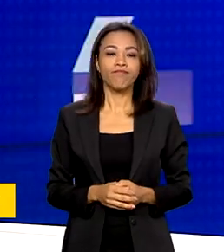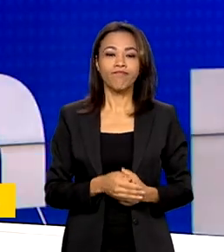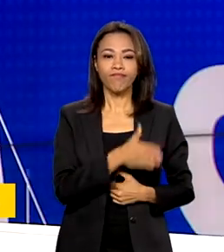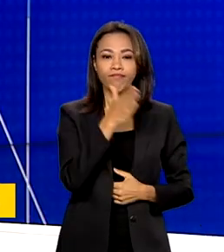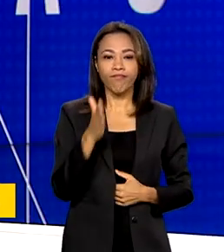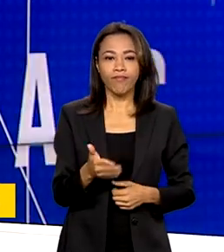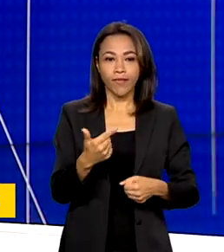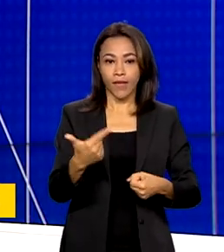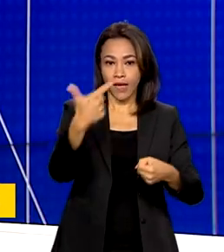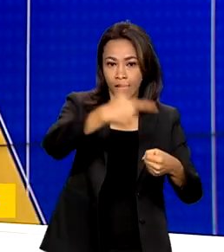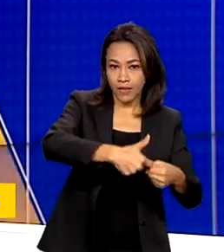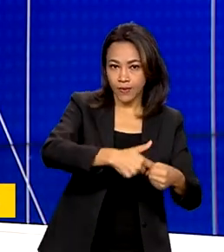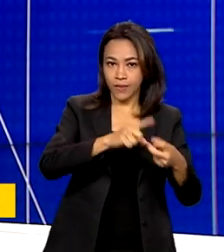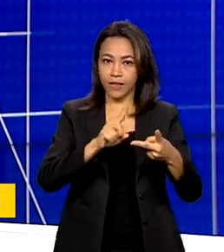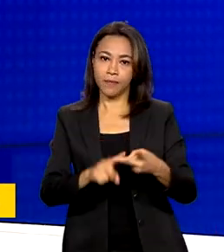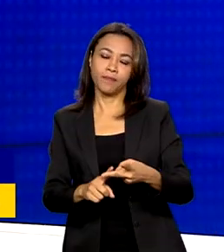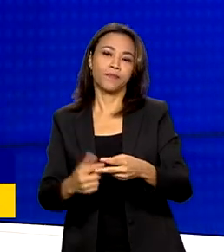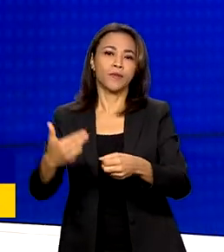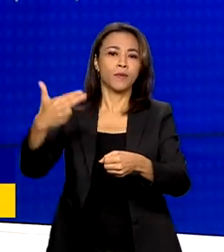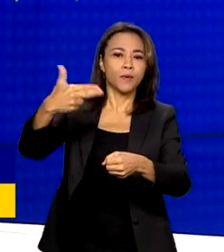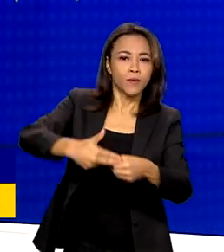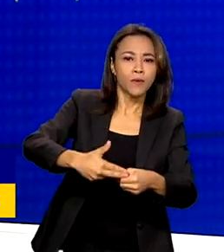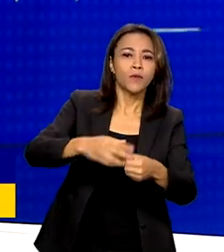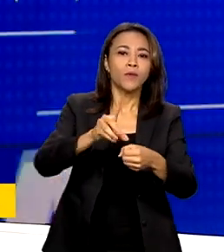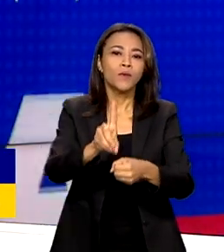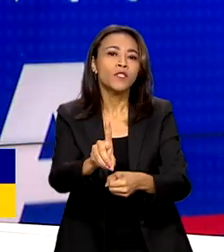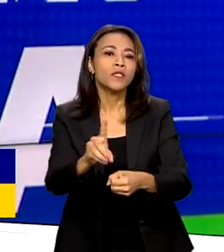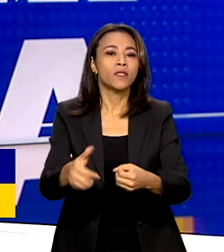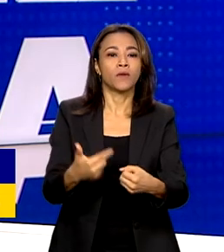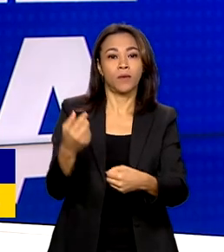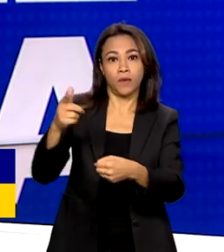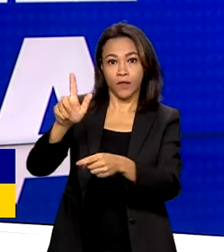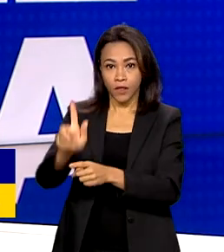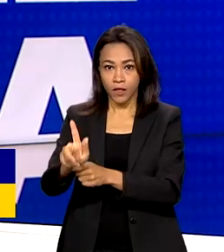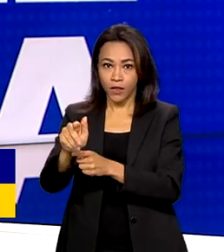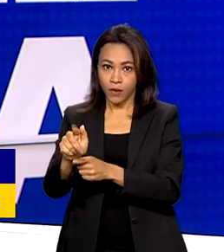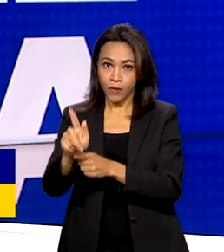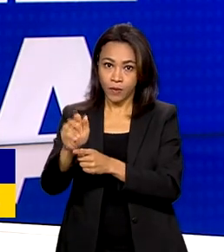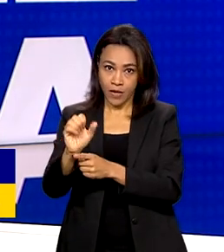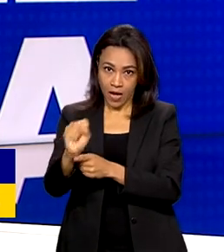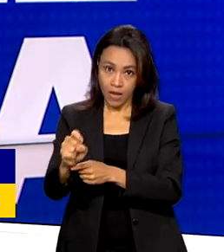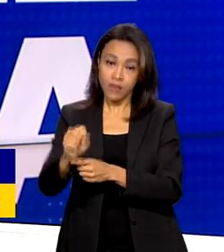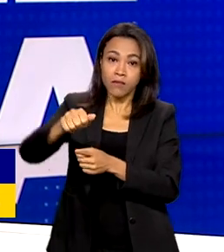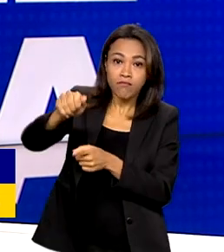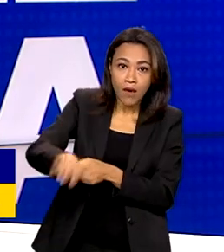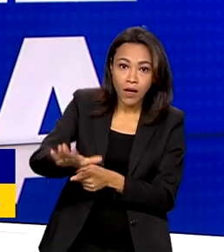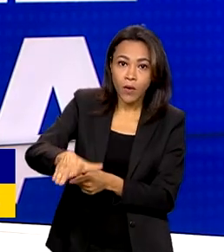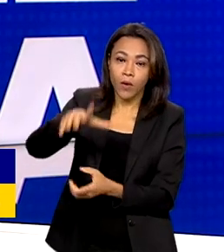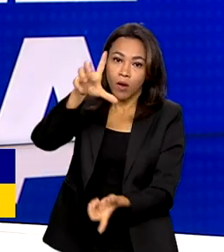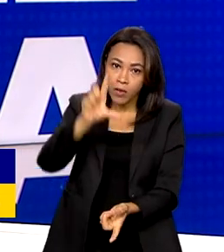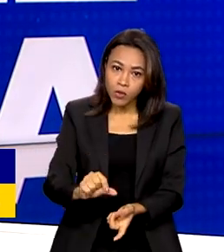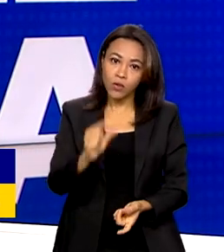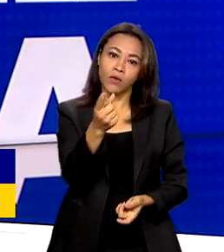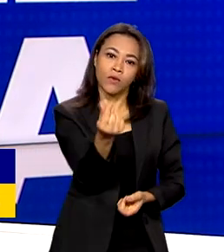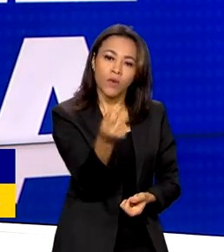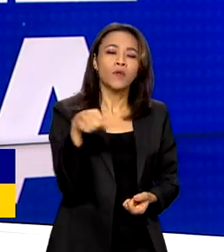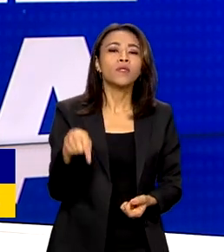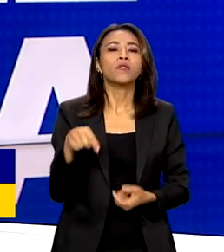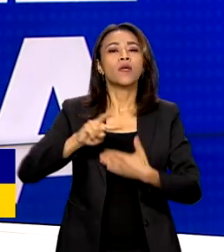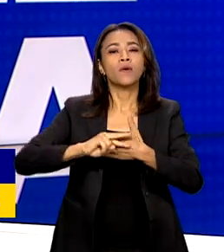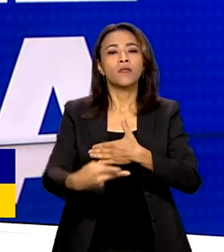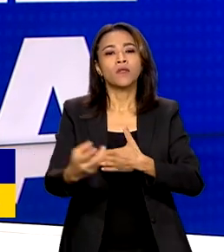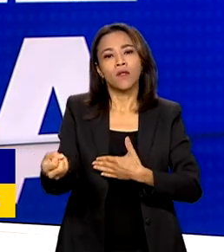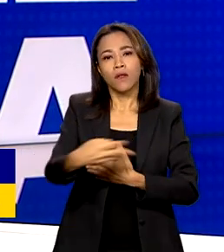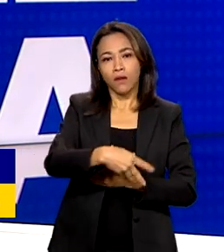A gasolina, o diesel e o gás de cozinha já estão mais baratos nas distribuidoras e postos do país. A redução é resultado da